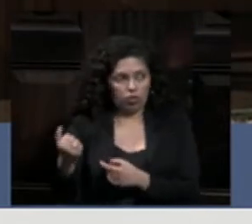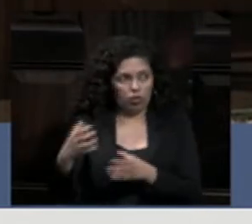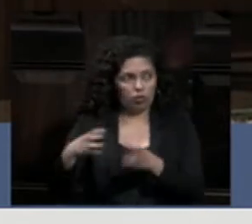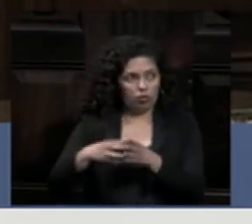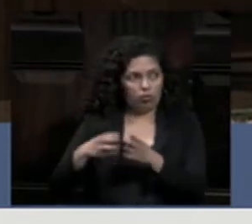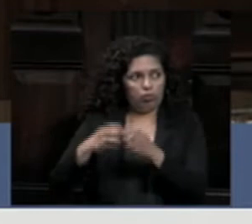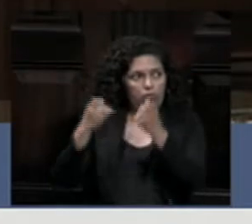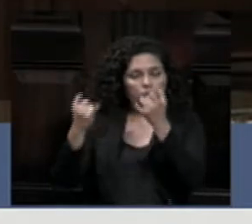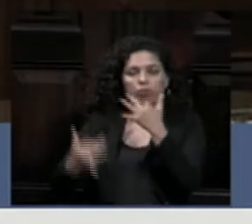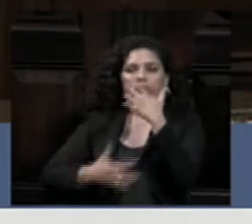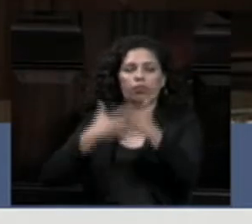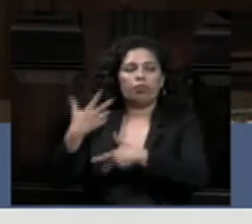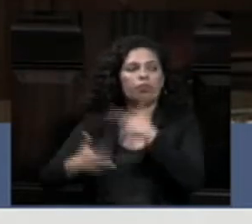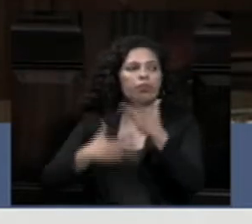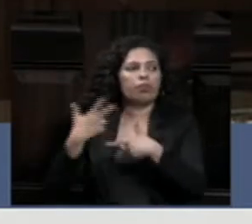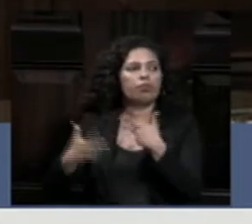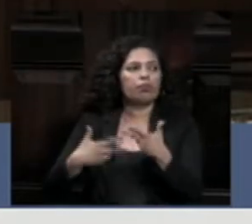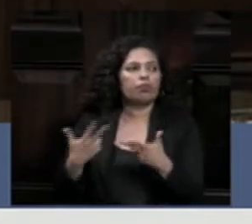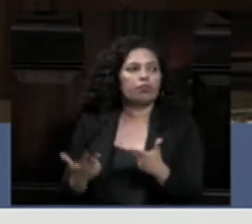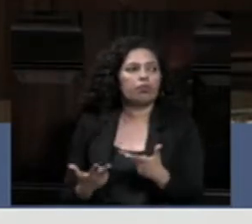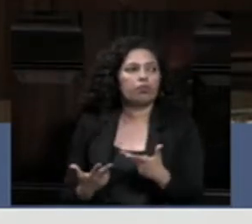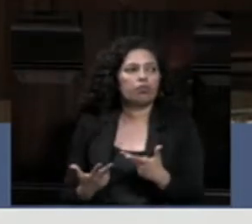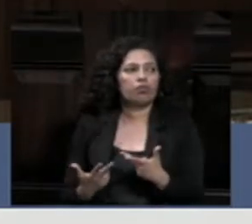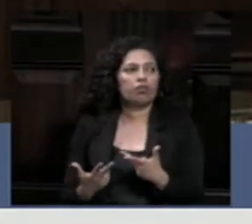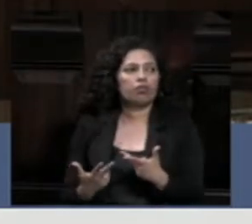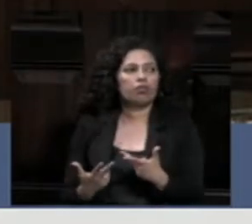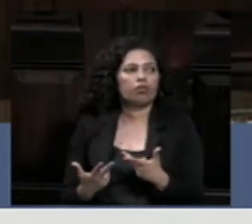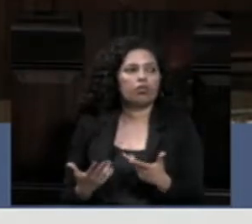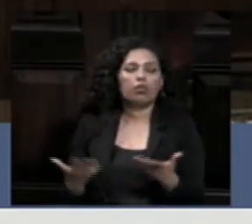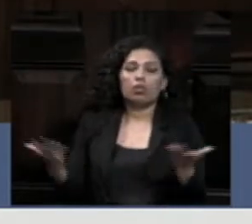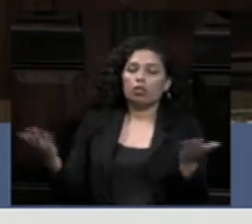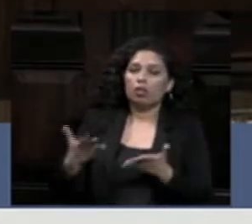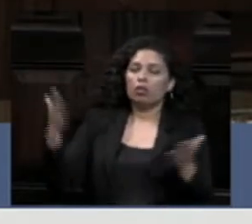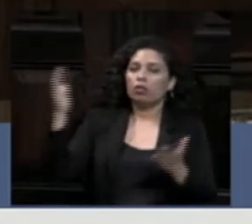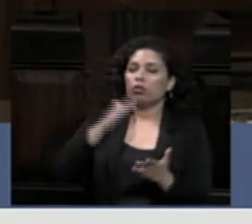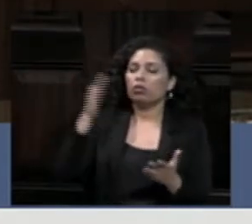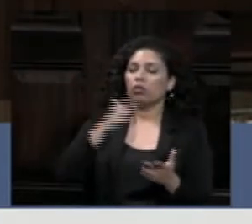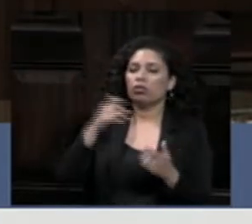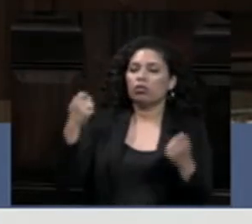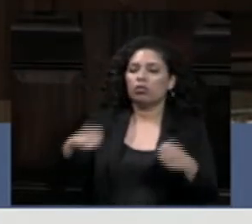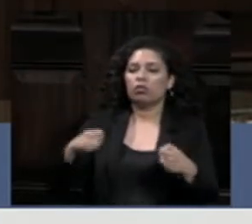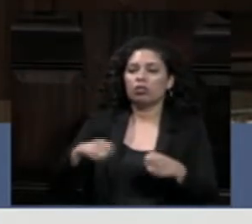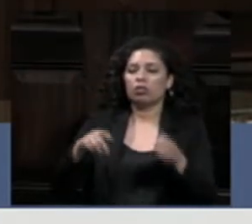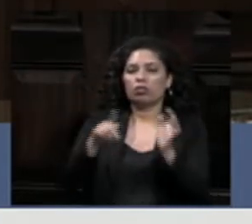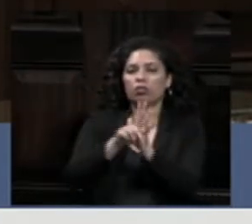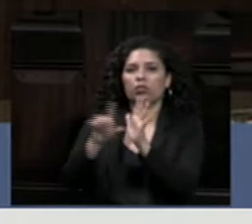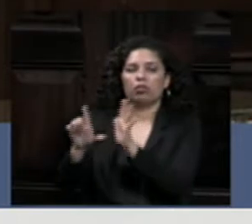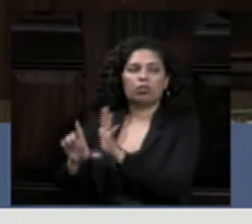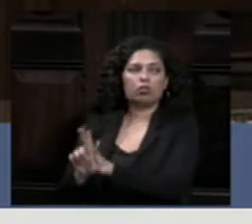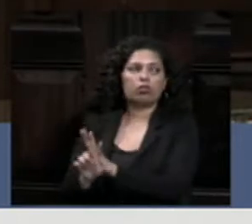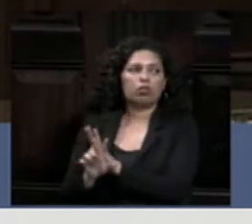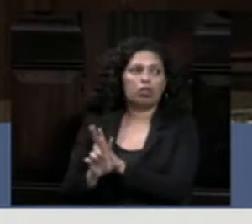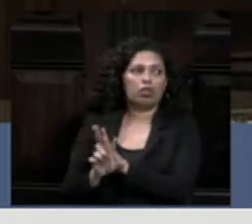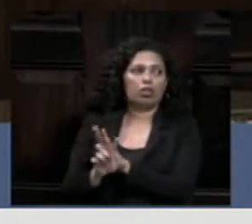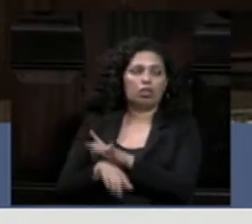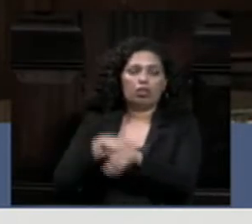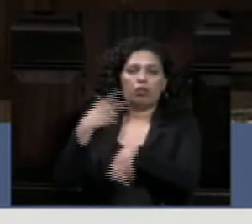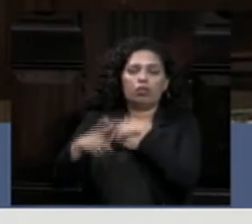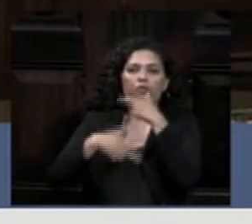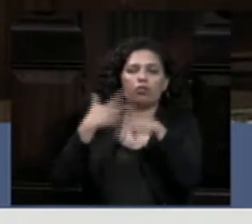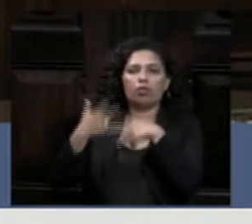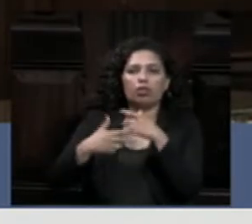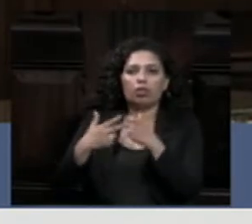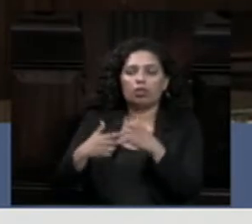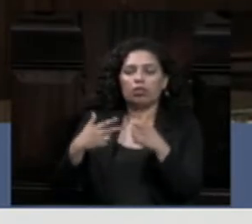questionando isso até pelo seguinte: o que a gente quer que tenha urgência é o projeto nosso para defender a área. Isso é que está deixando